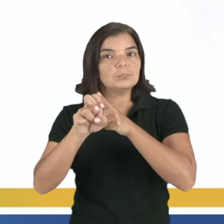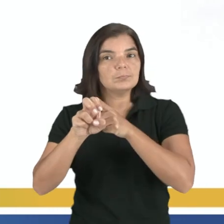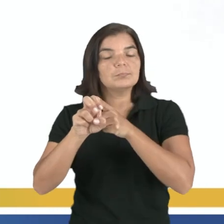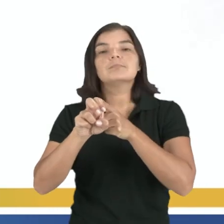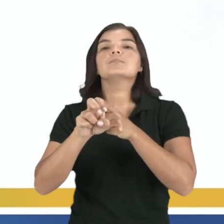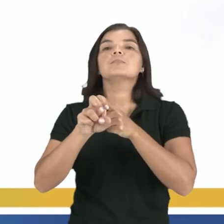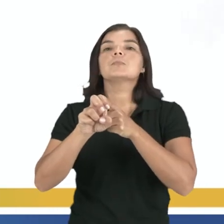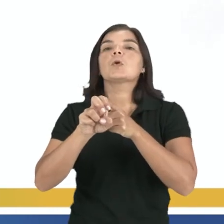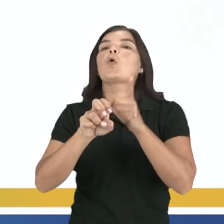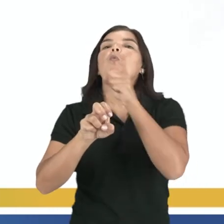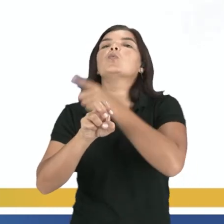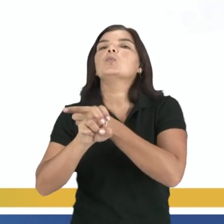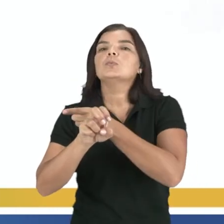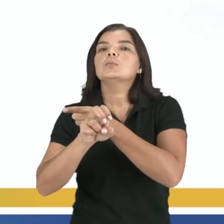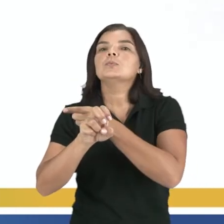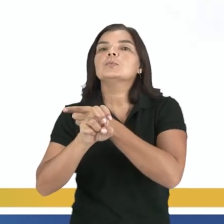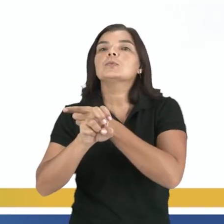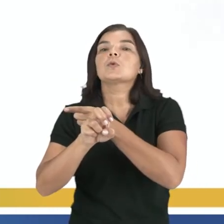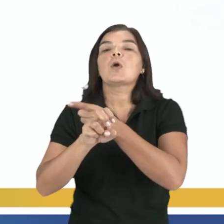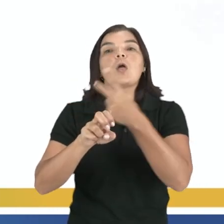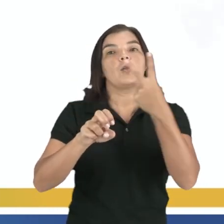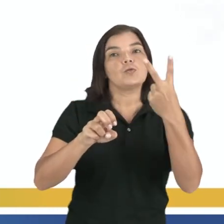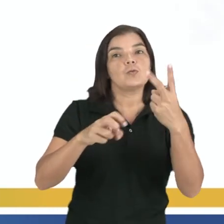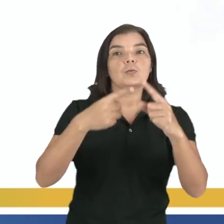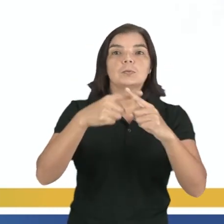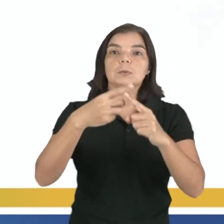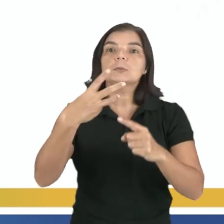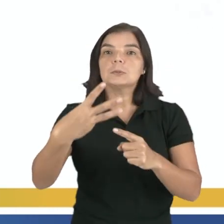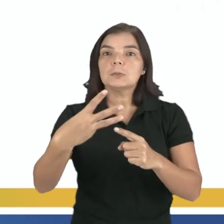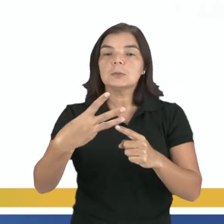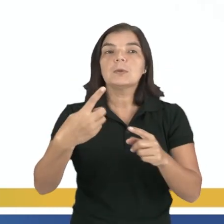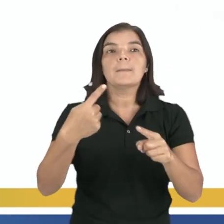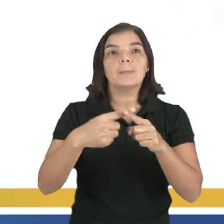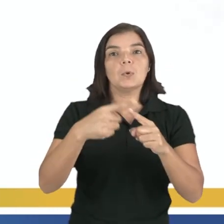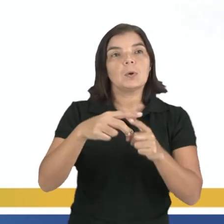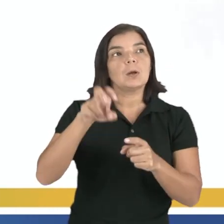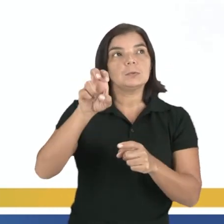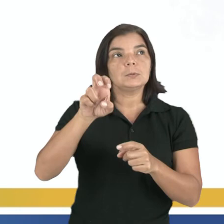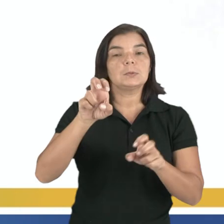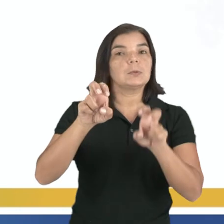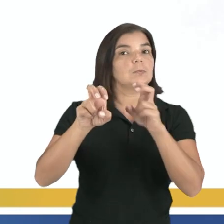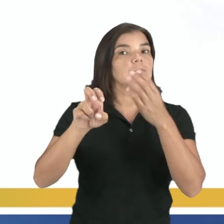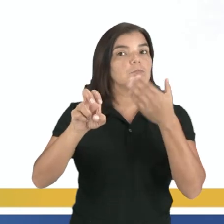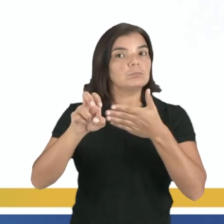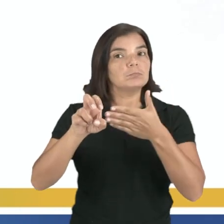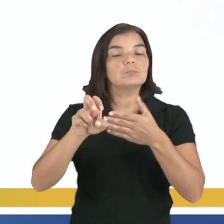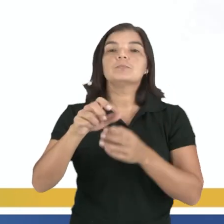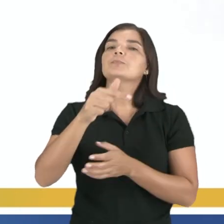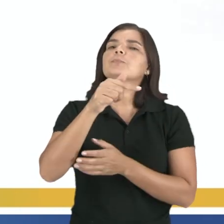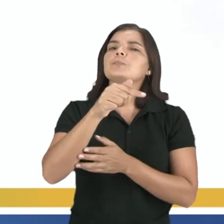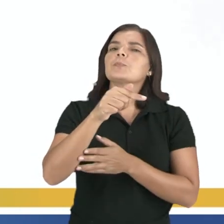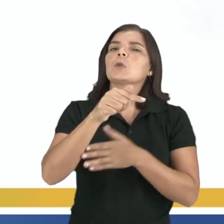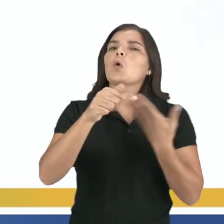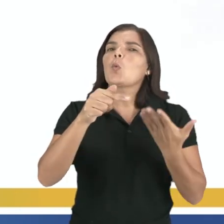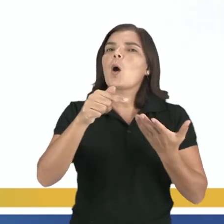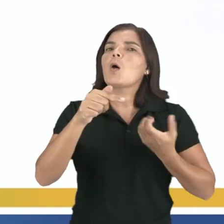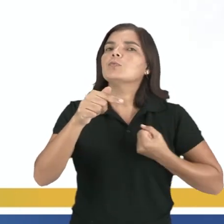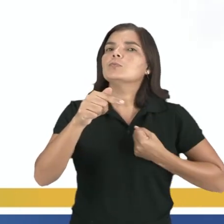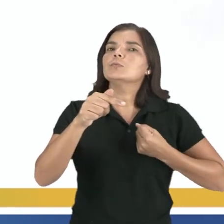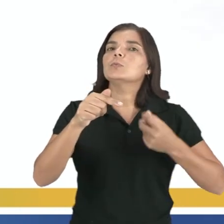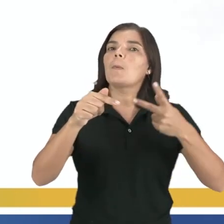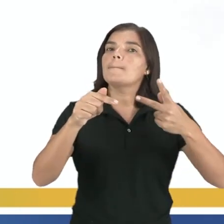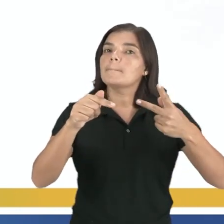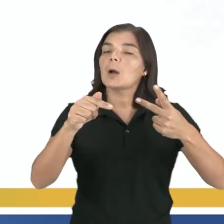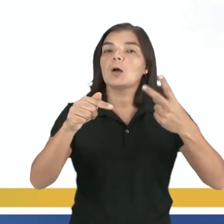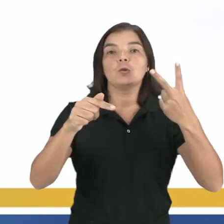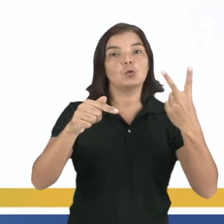que sucede ele? É 2 vezes 3, né? Porque o 5 é a 3ª posição. O número 7, qual é o número par que sucede ele?